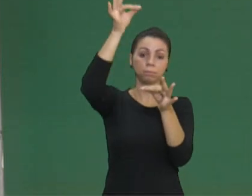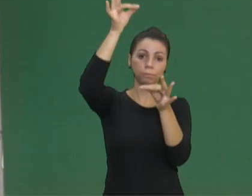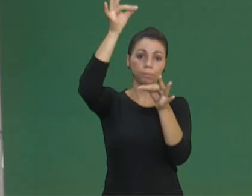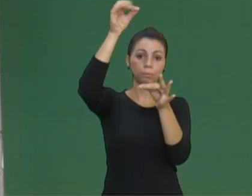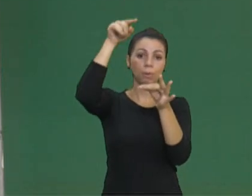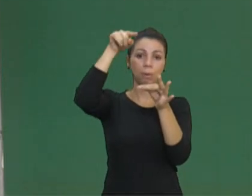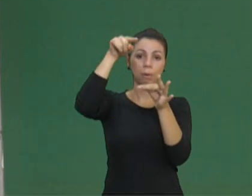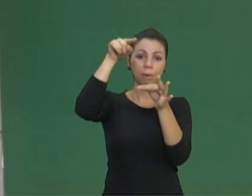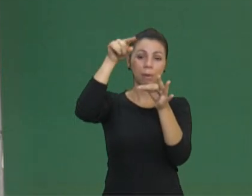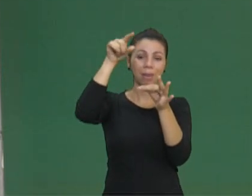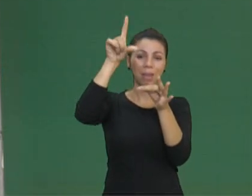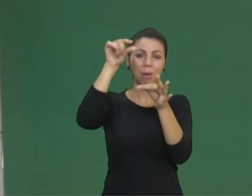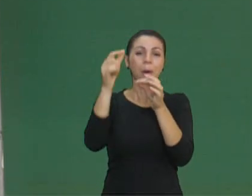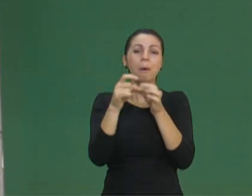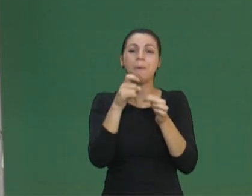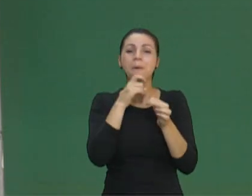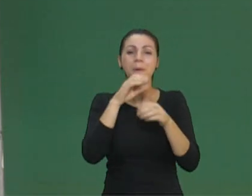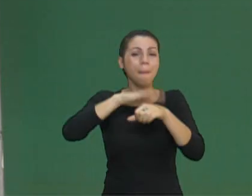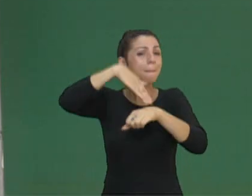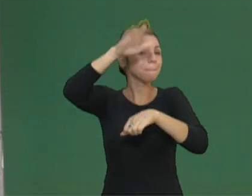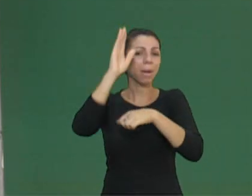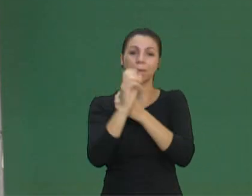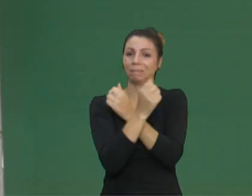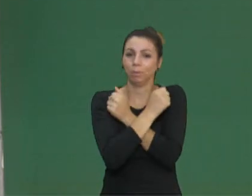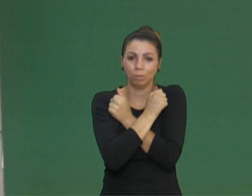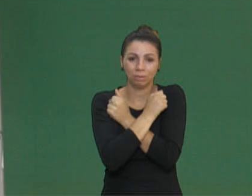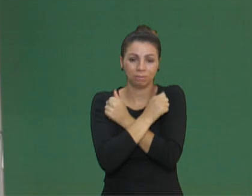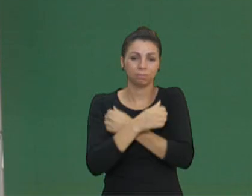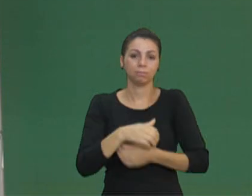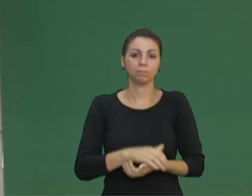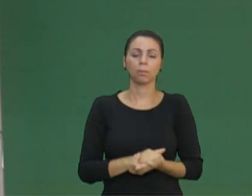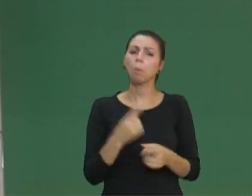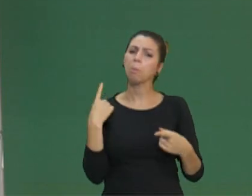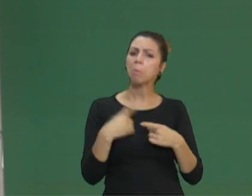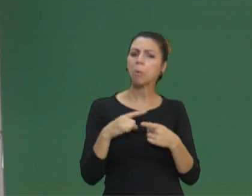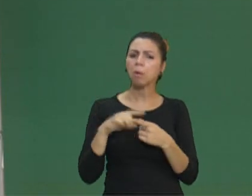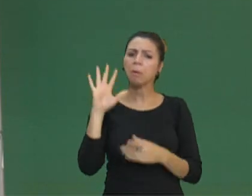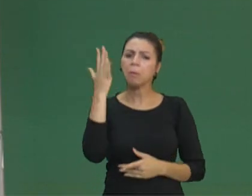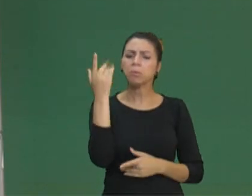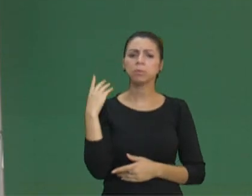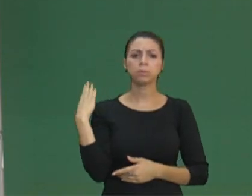ponto, menores as temperaturas. E o porquê que isso acontece?